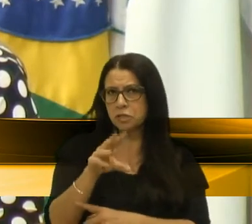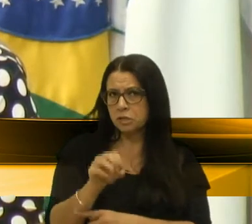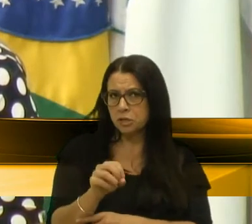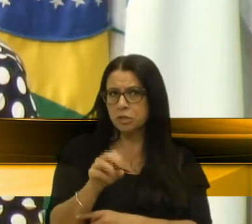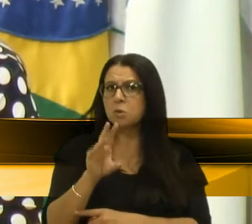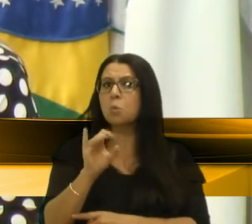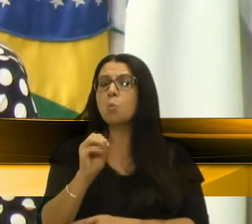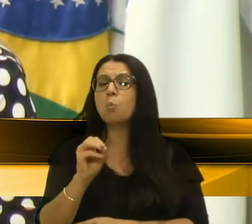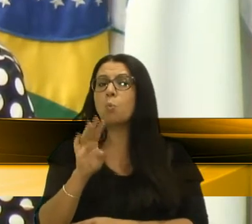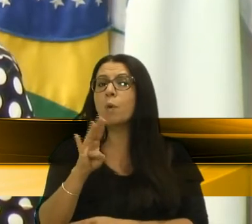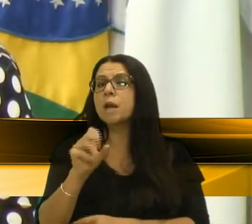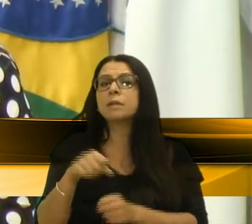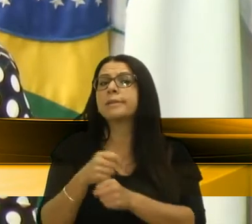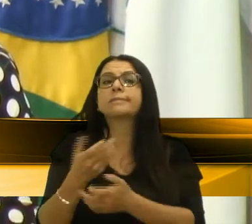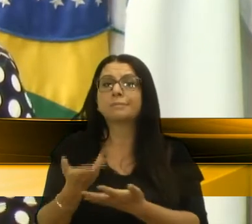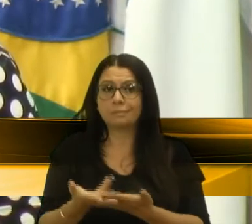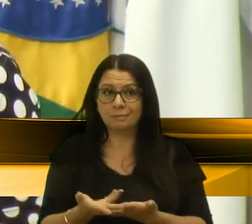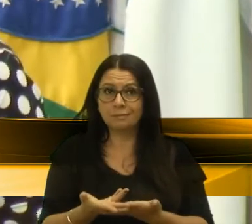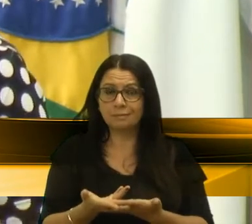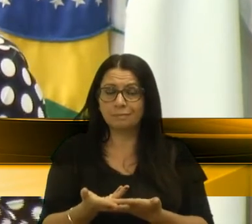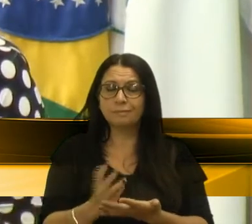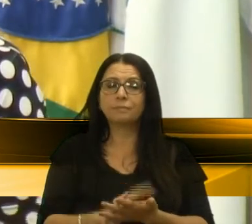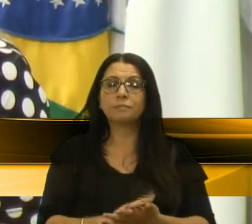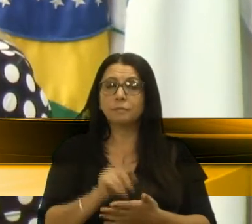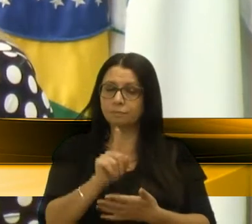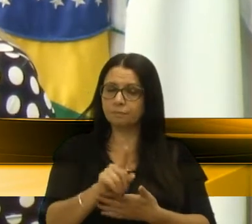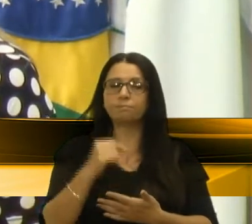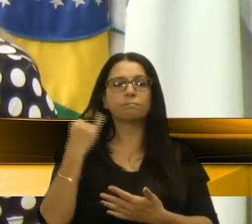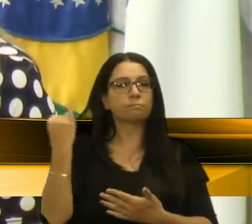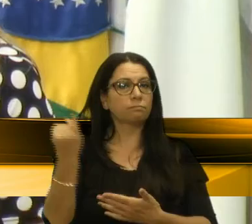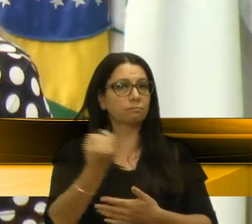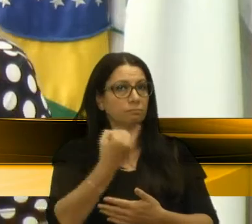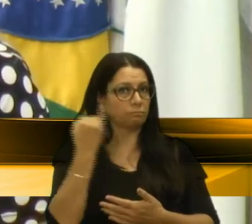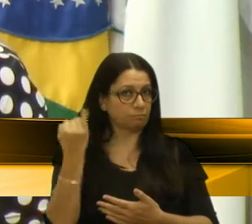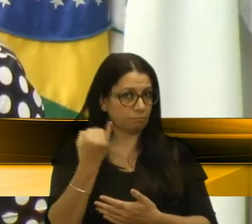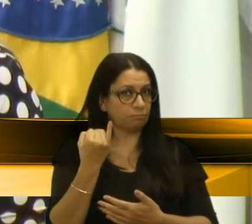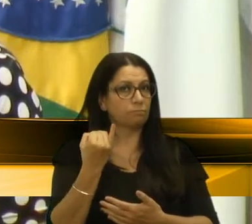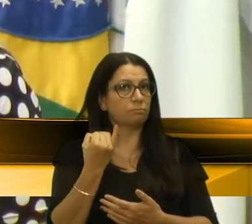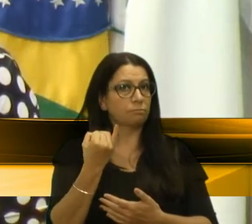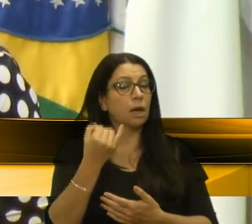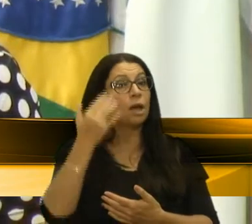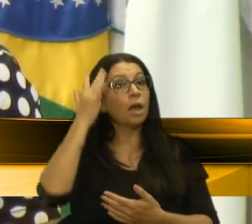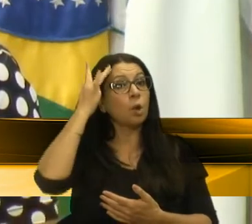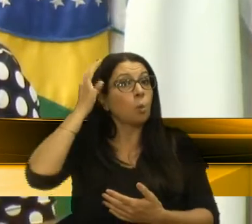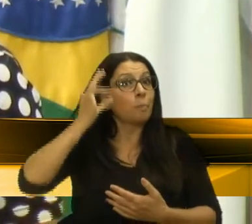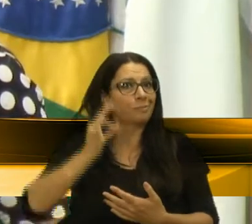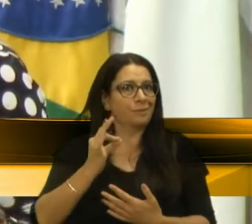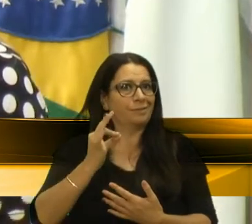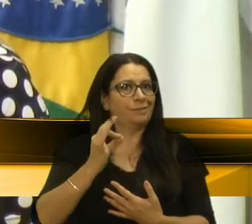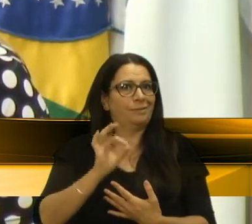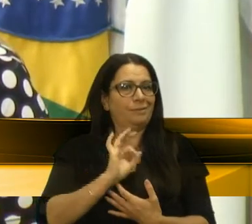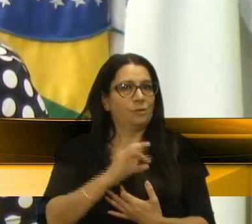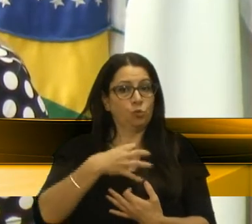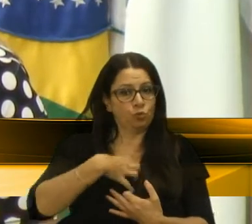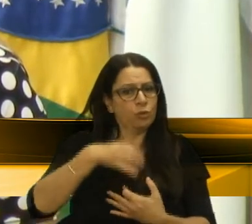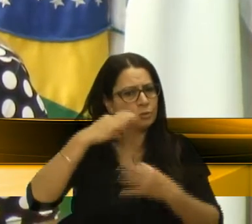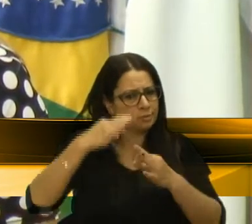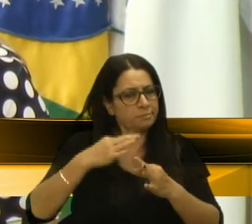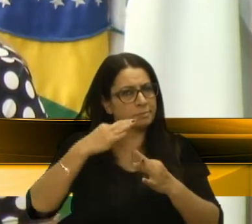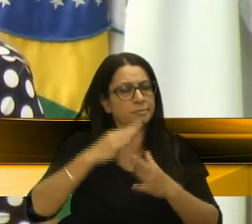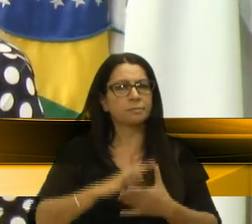anos. Então, isso é importante que a gente compreenda de uma forma